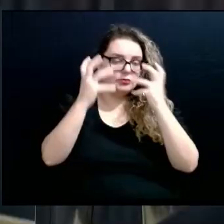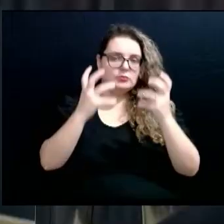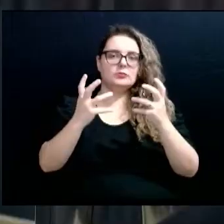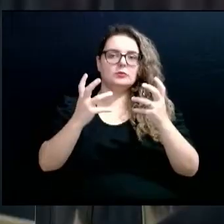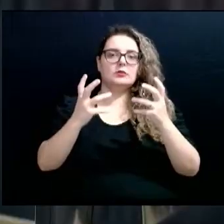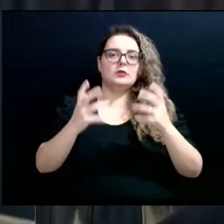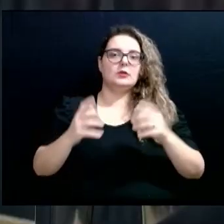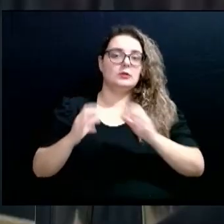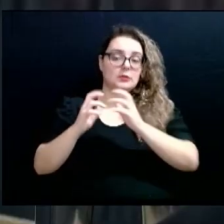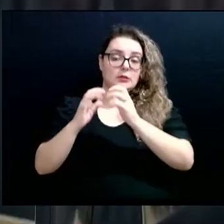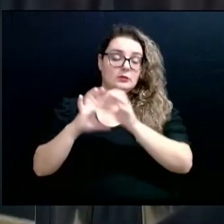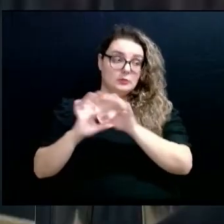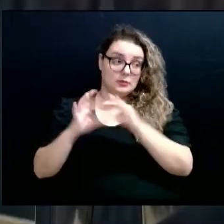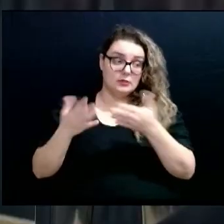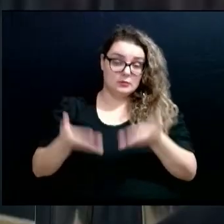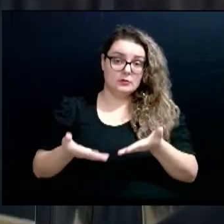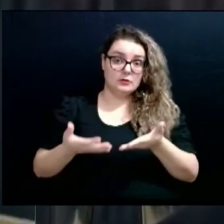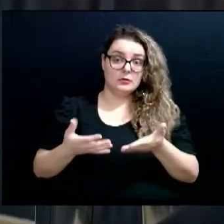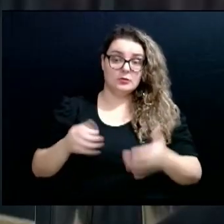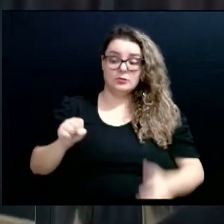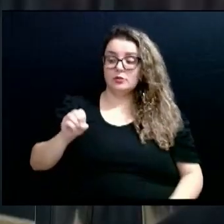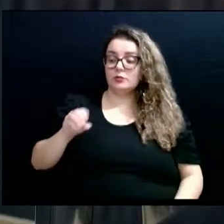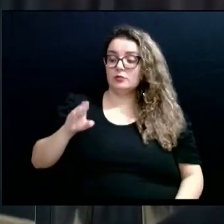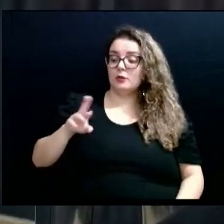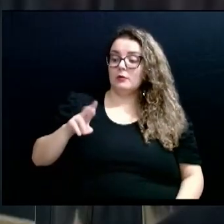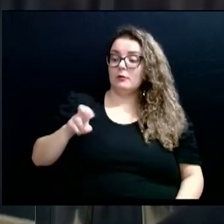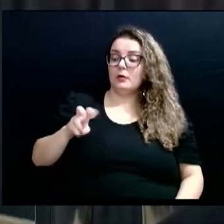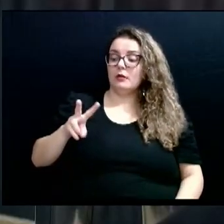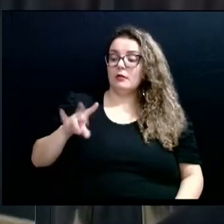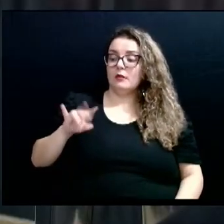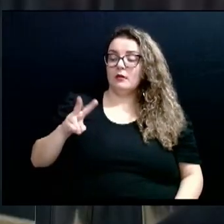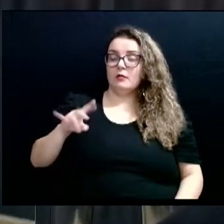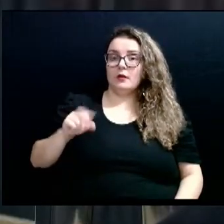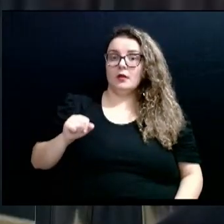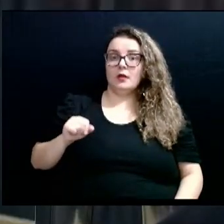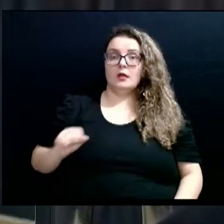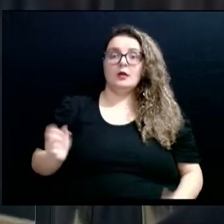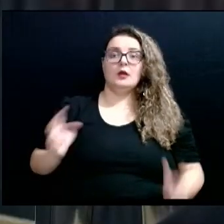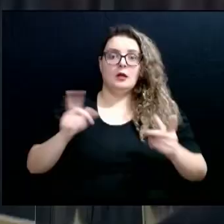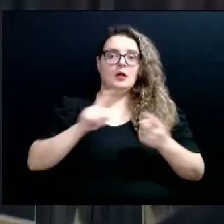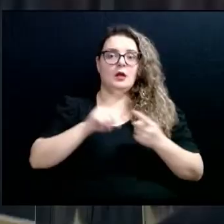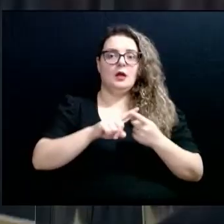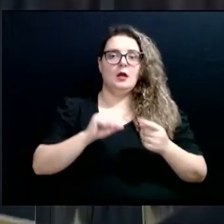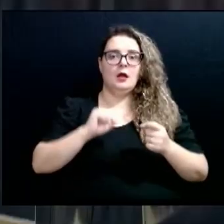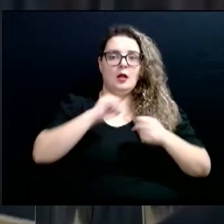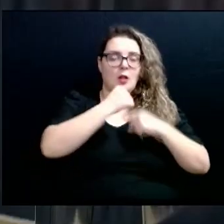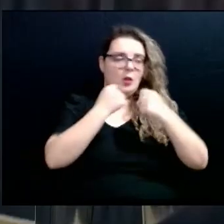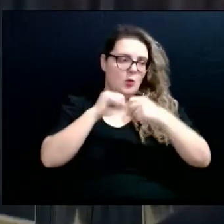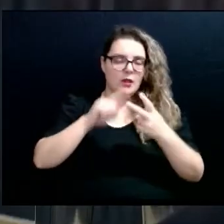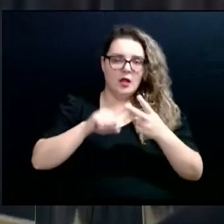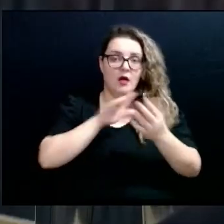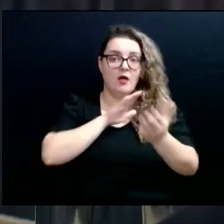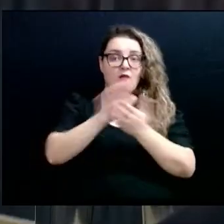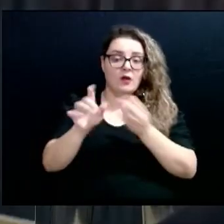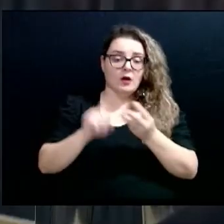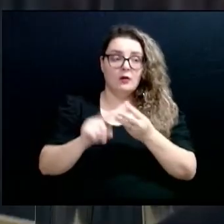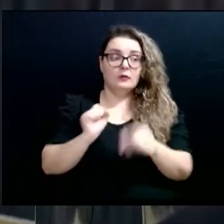nesse modo de sobrevivência e alerta. Que é luta, fuga ou paralisia. Então, naquele